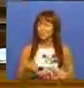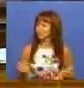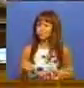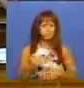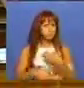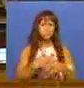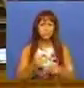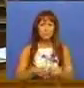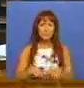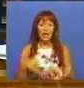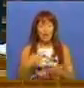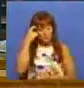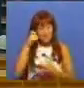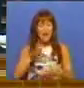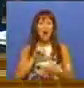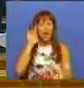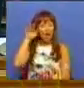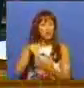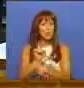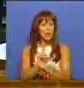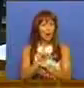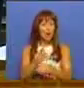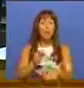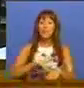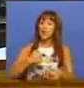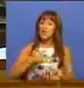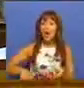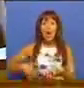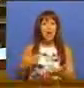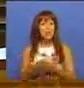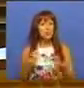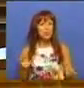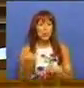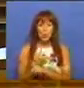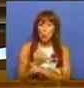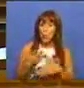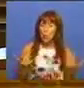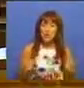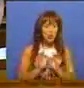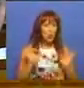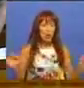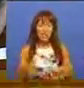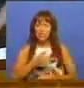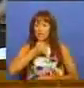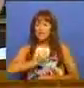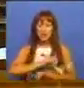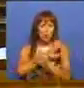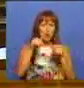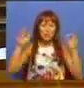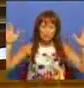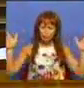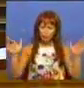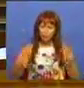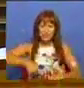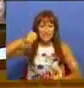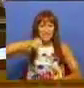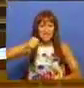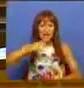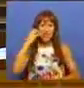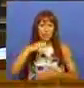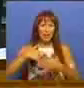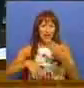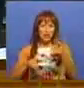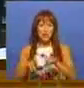ineficaz e em que se pondera agora esta solução. E é por isso que nós propomos coisas concretas, medidas concretas para reduzir o consumo dos sacos